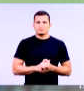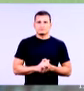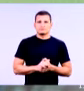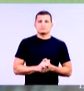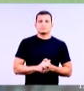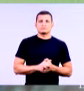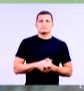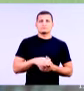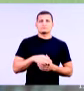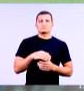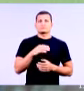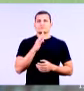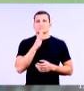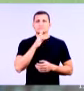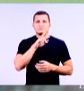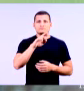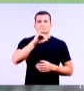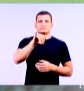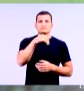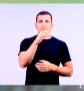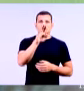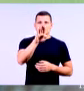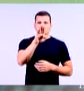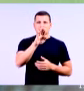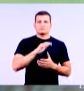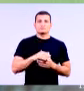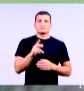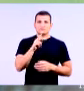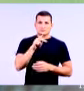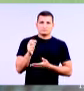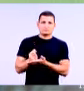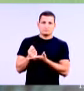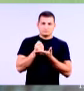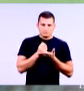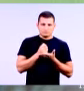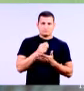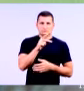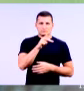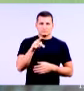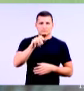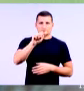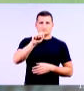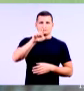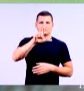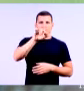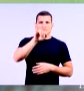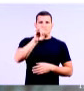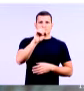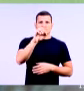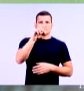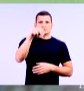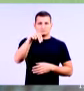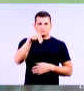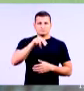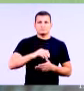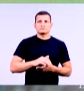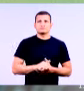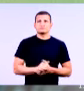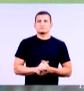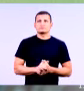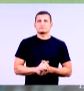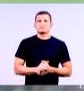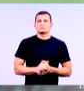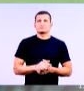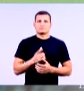como professor JB. E o professor assistente, professor Alisson Johnny Gomes. Eu